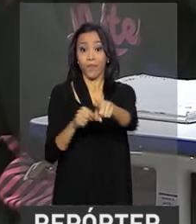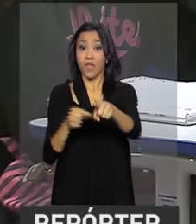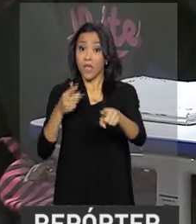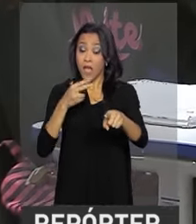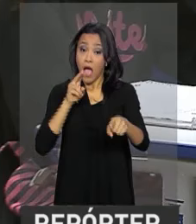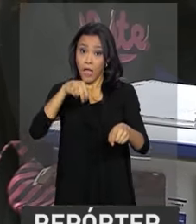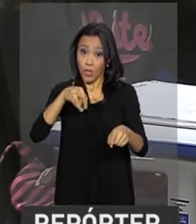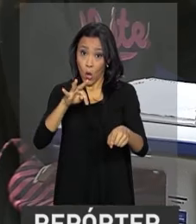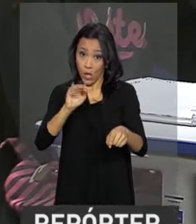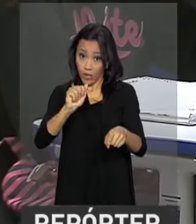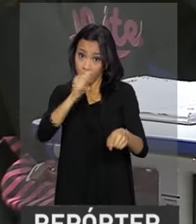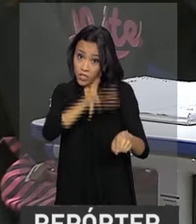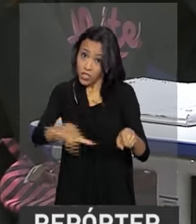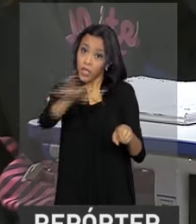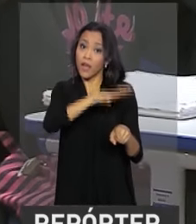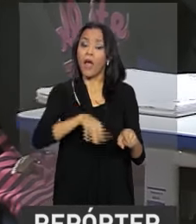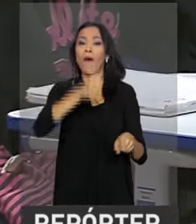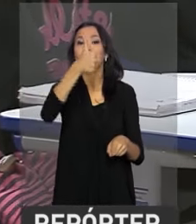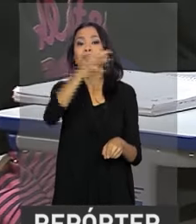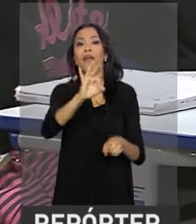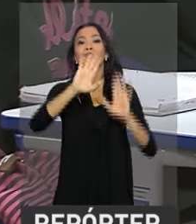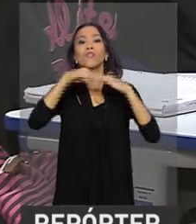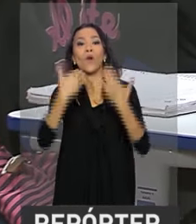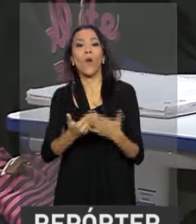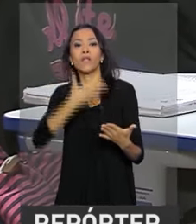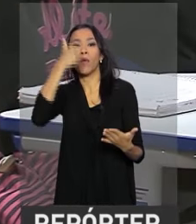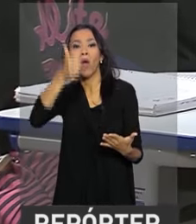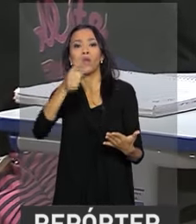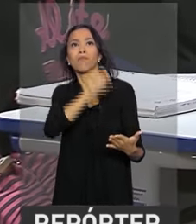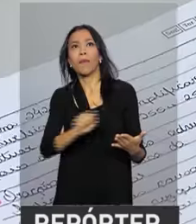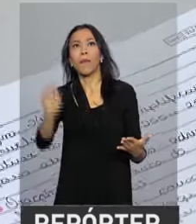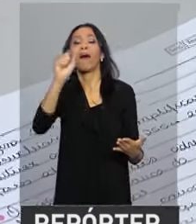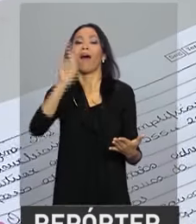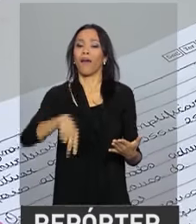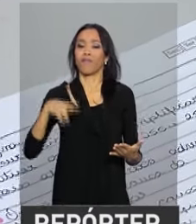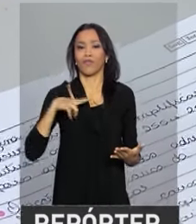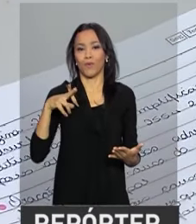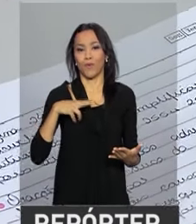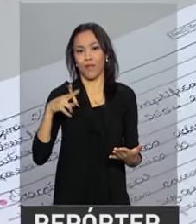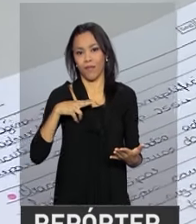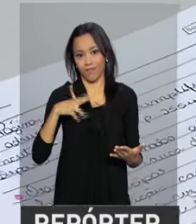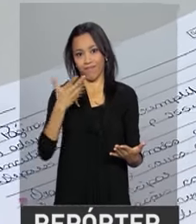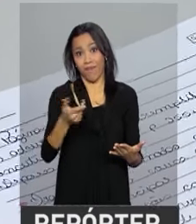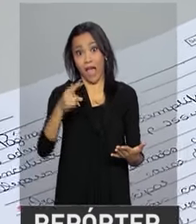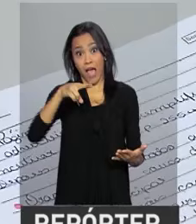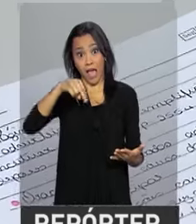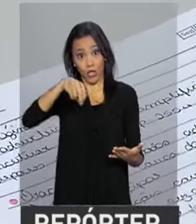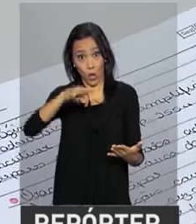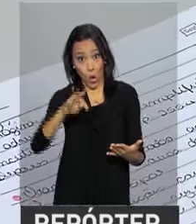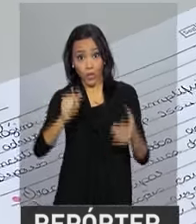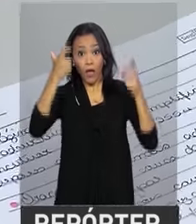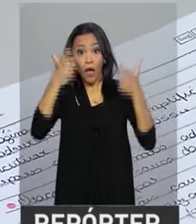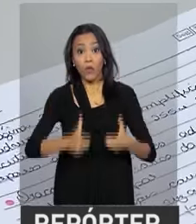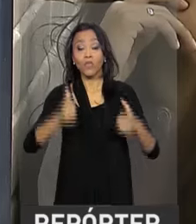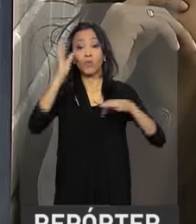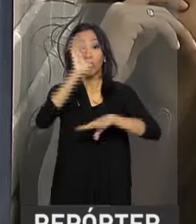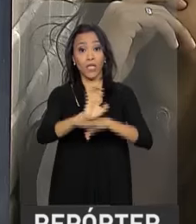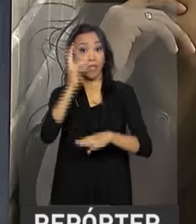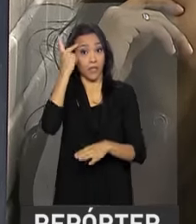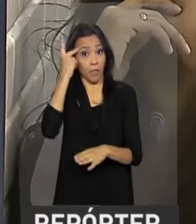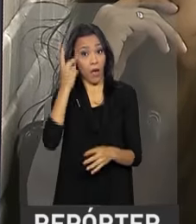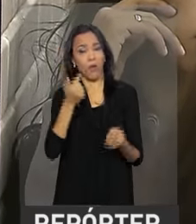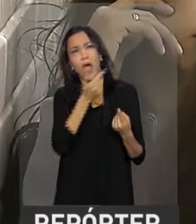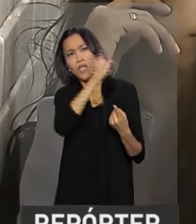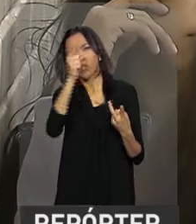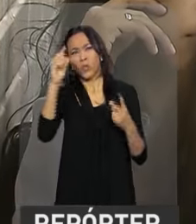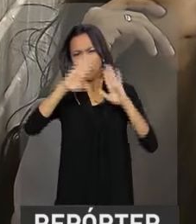Enem 2015, as 10 primeiras escolas são particulares, sendo a maior nota no estado de São Paulo. Já entre